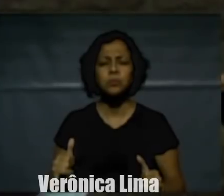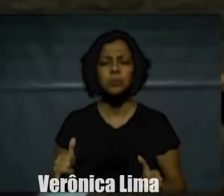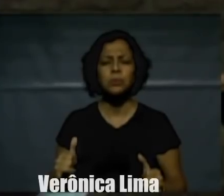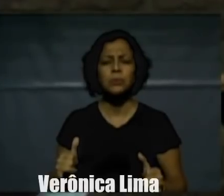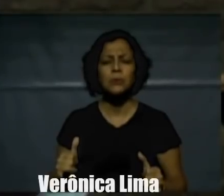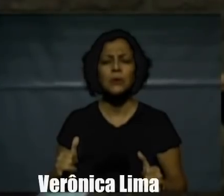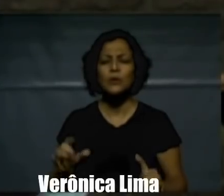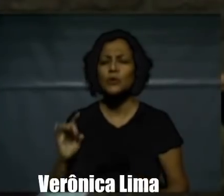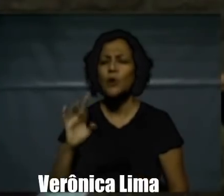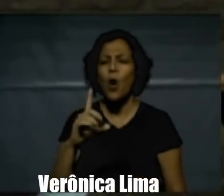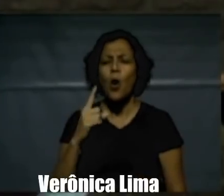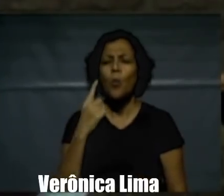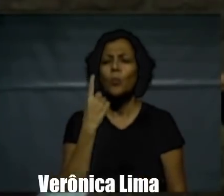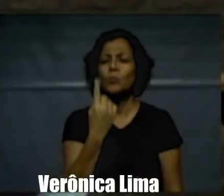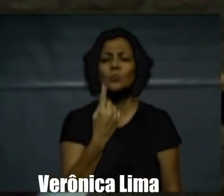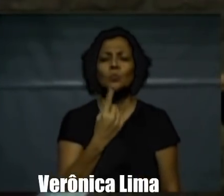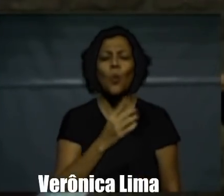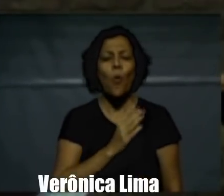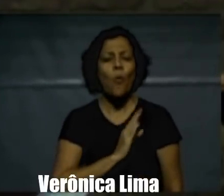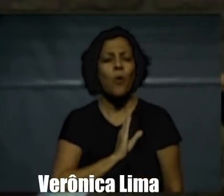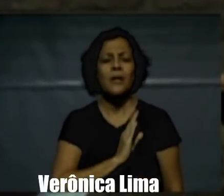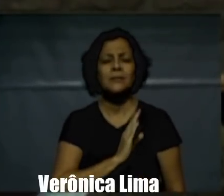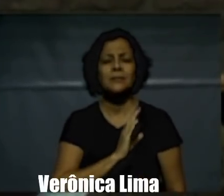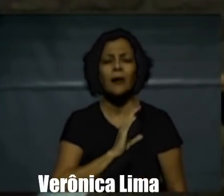em um só coração,